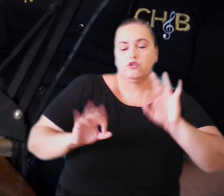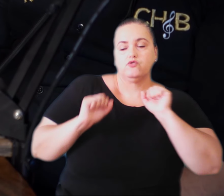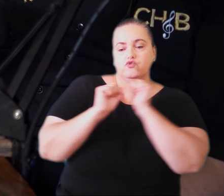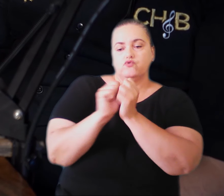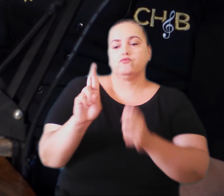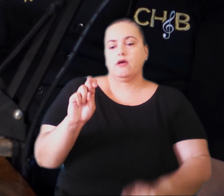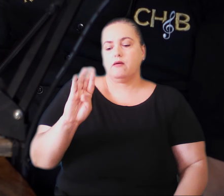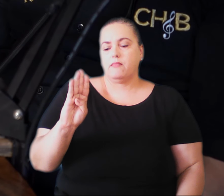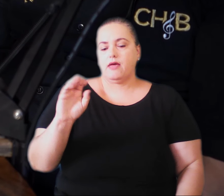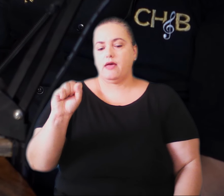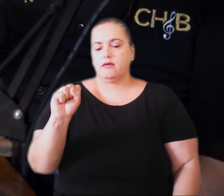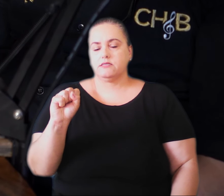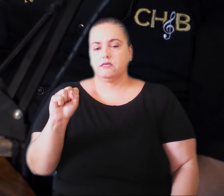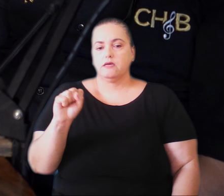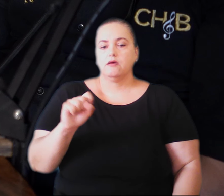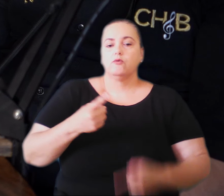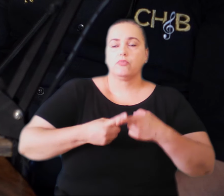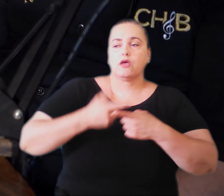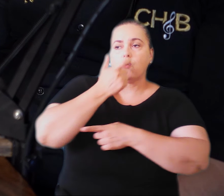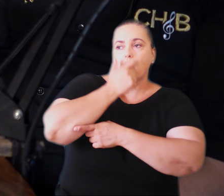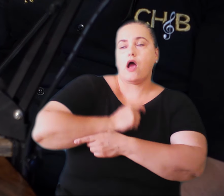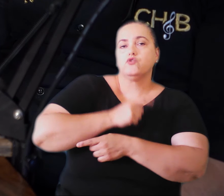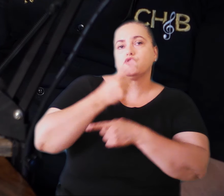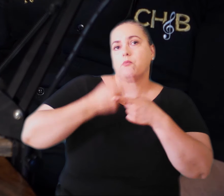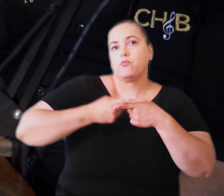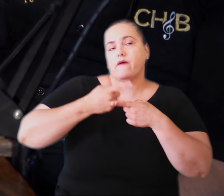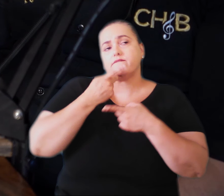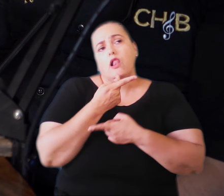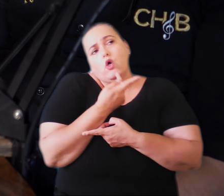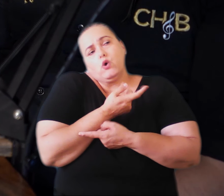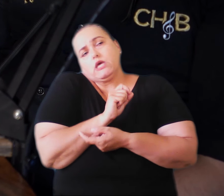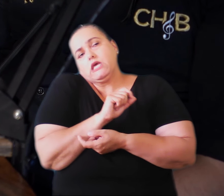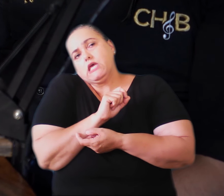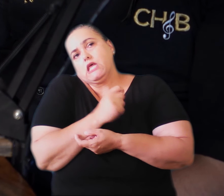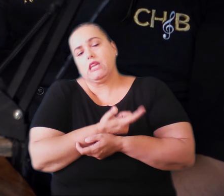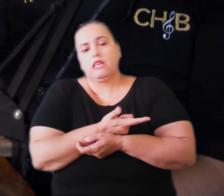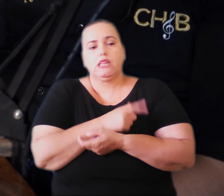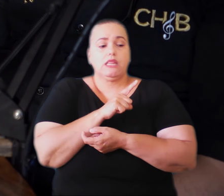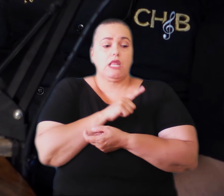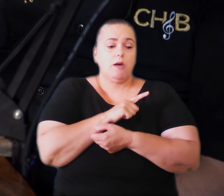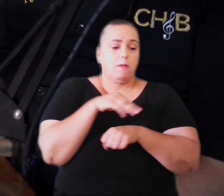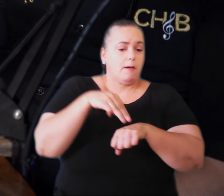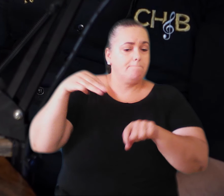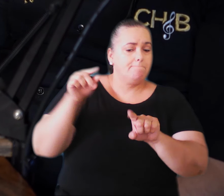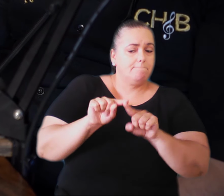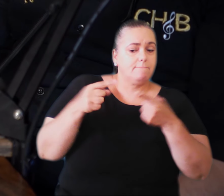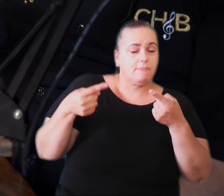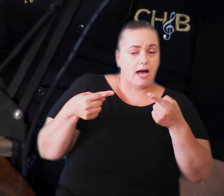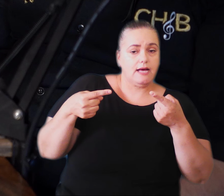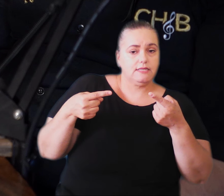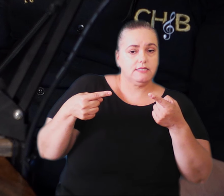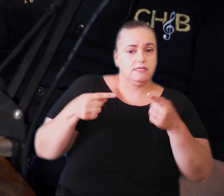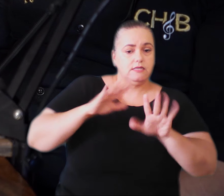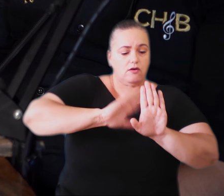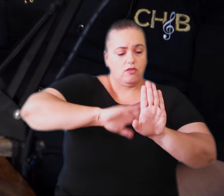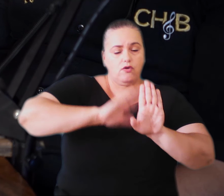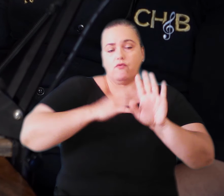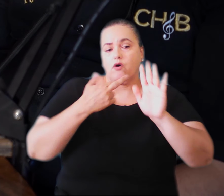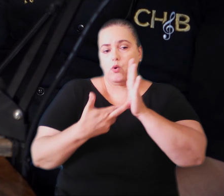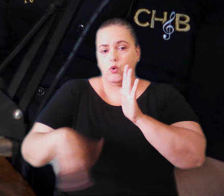Galpão Crioulo. Que eu acho que. Não é porque, como o senhor falou, né? Talvez nós temos os mentores, mas quem está aqui. Ficou